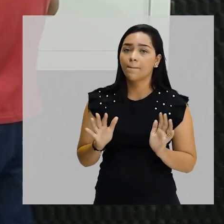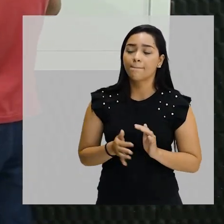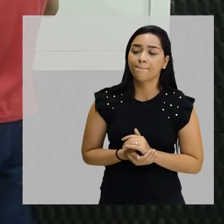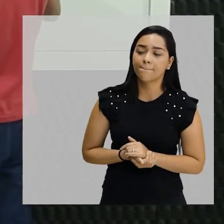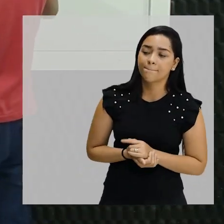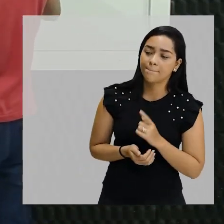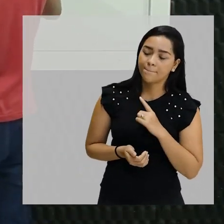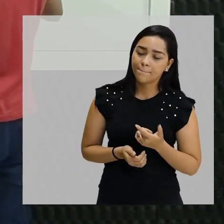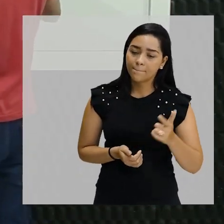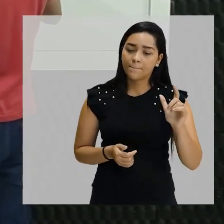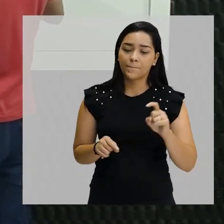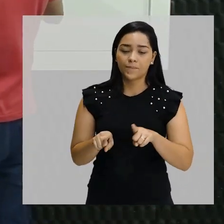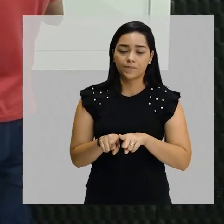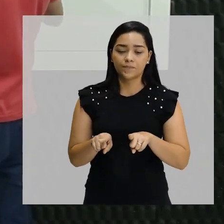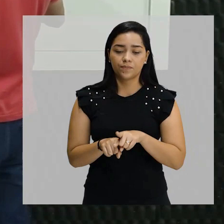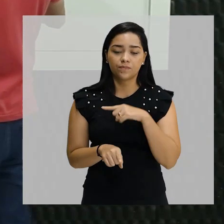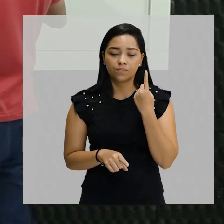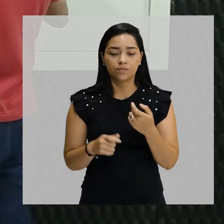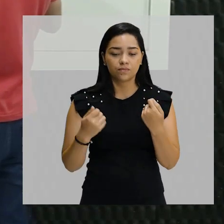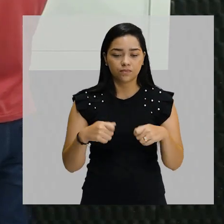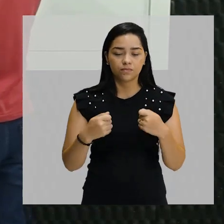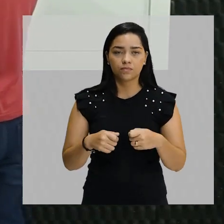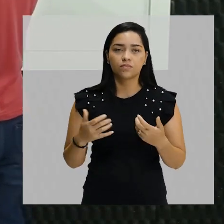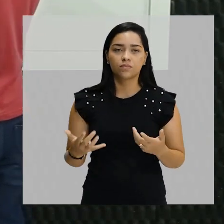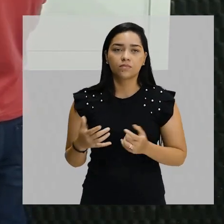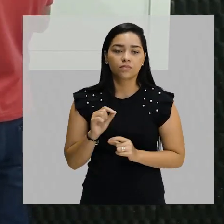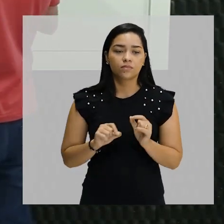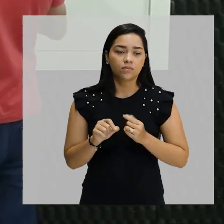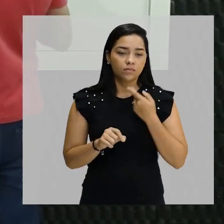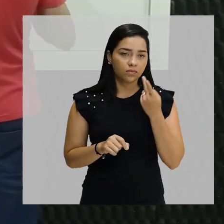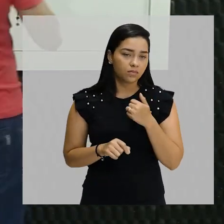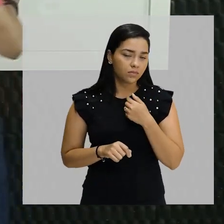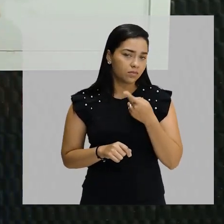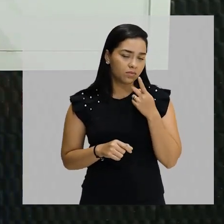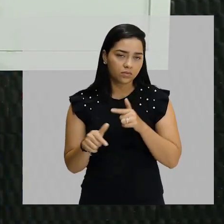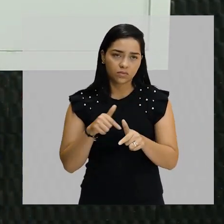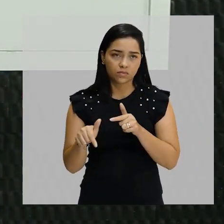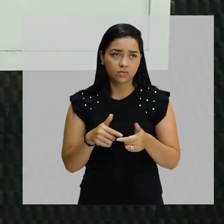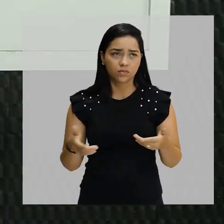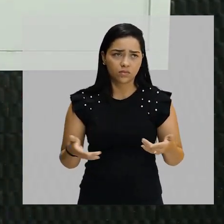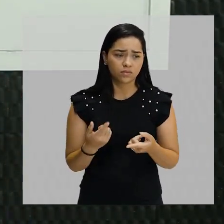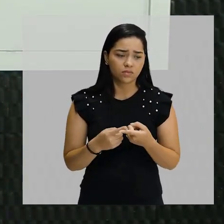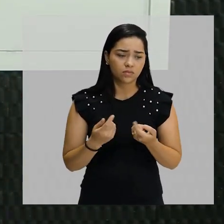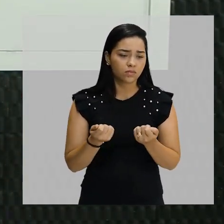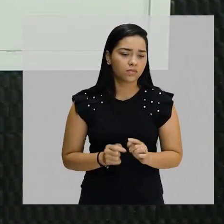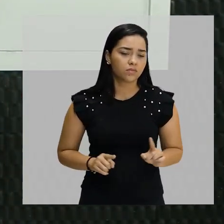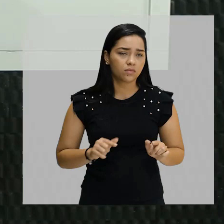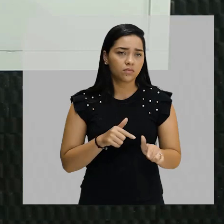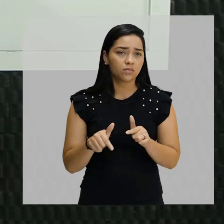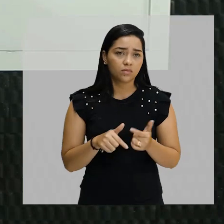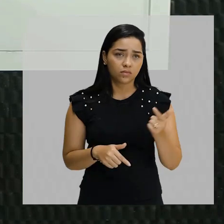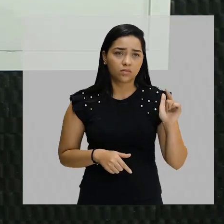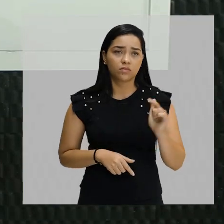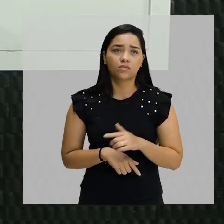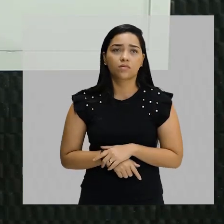existem outros autores que a gente precisa na verdade citados eu não vou trabalhar porque nós não temos necessidade de trabalhar esses